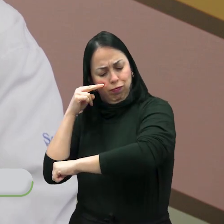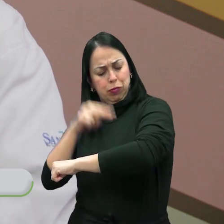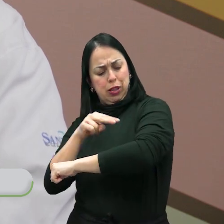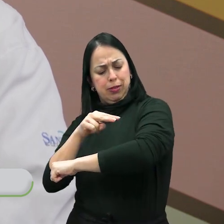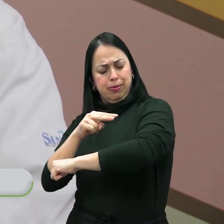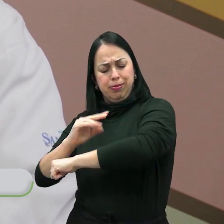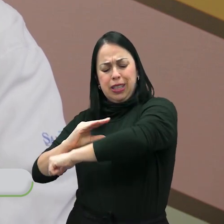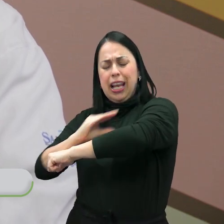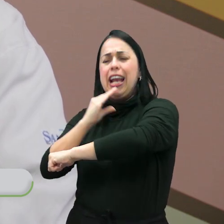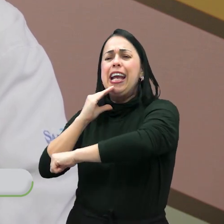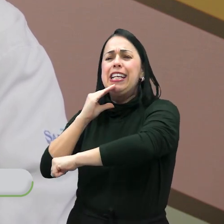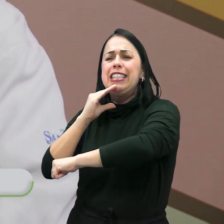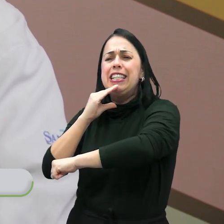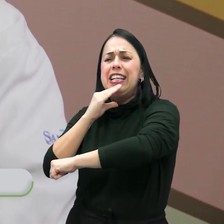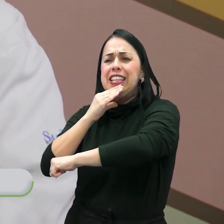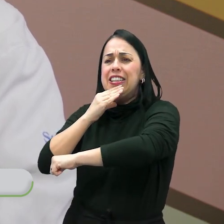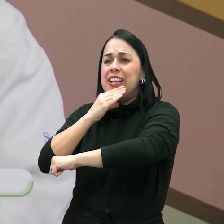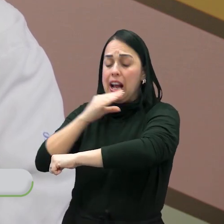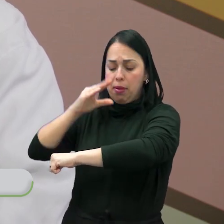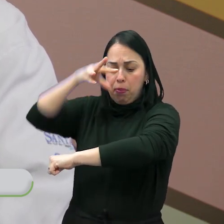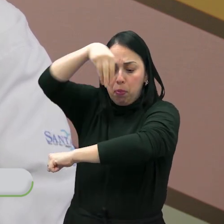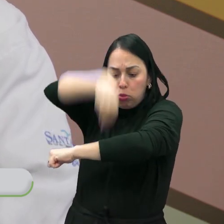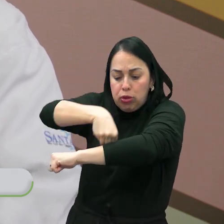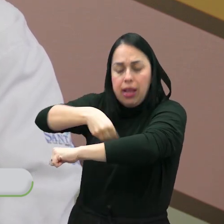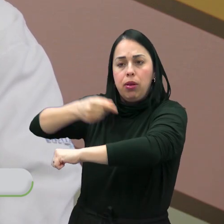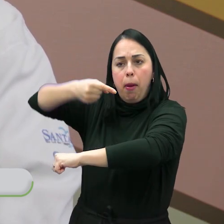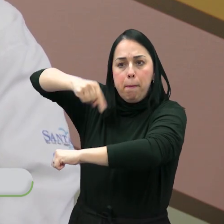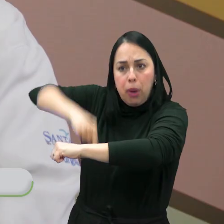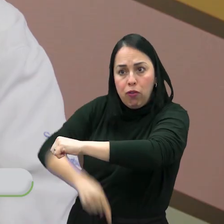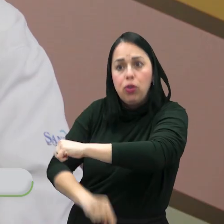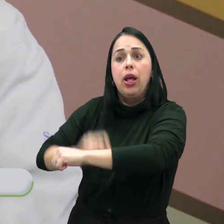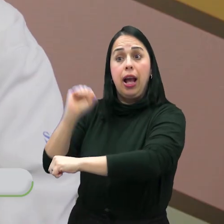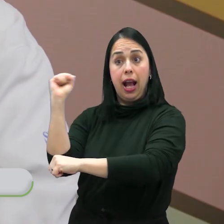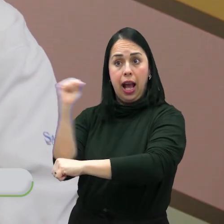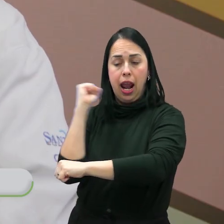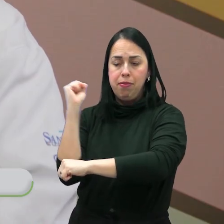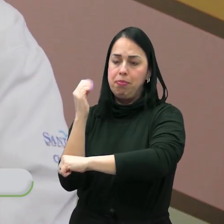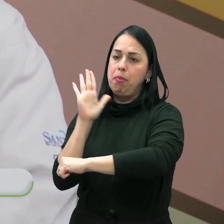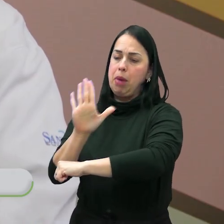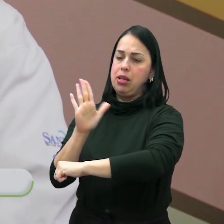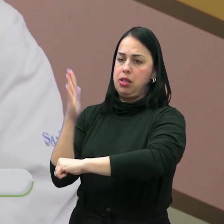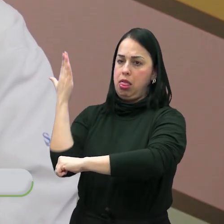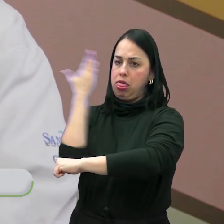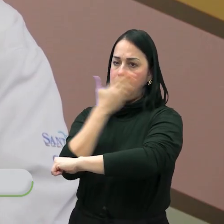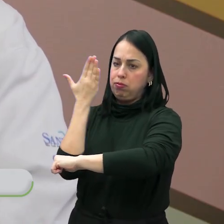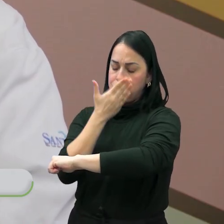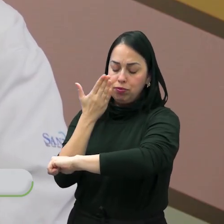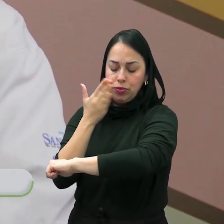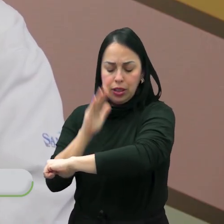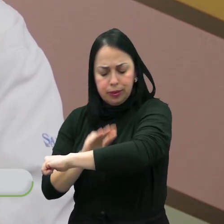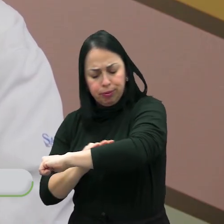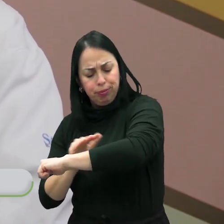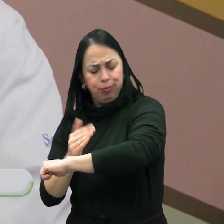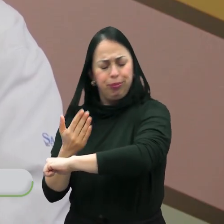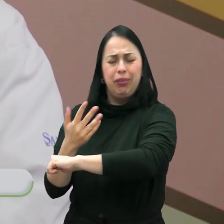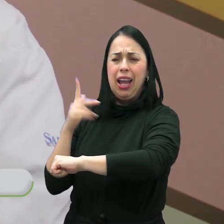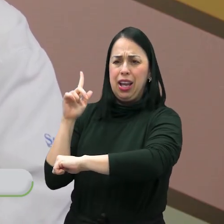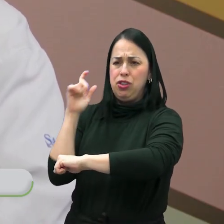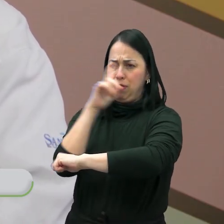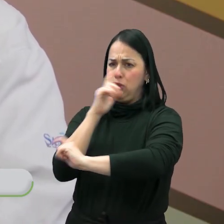tem lesões que são profundas, bastante graves, mas não aparecem na superfície, então dificultam a